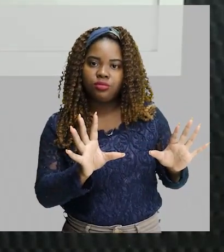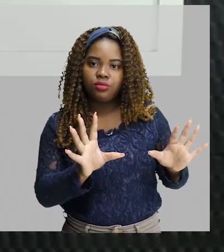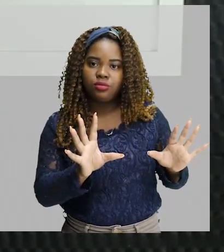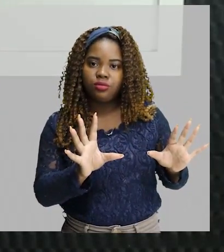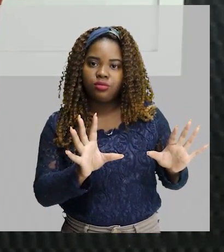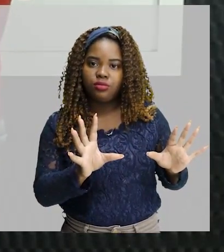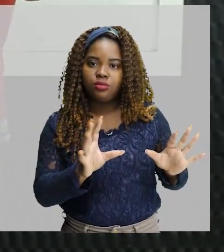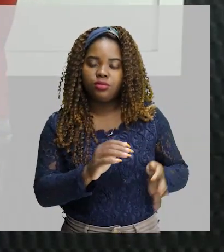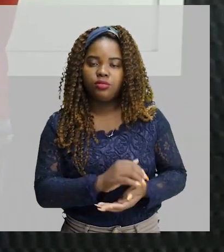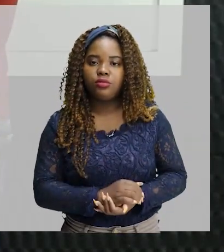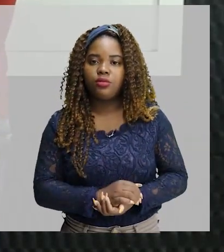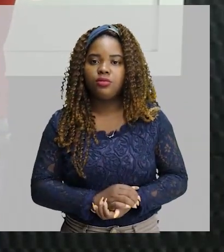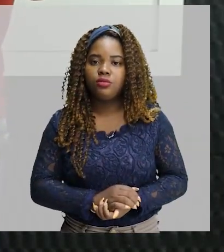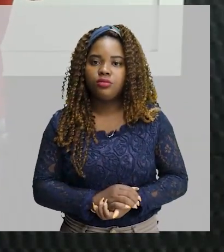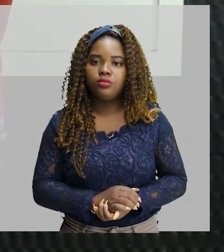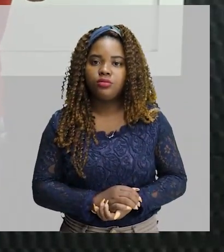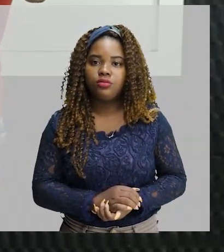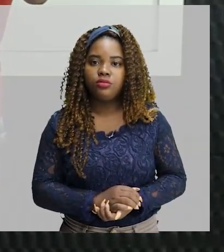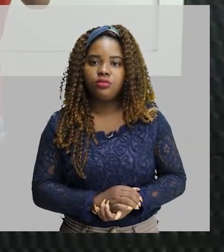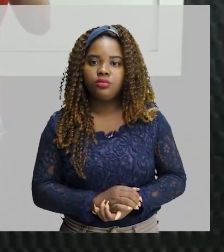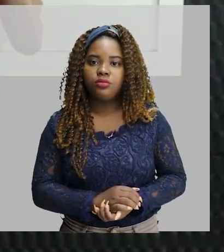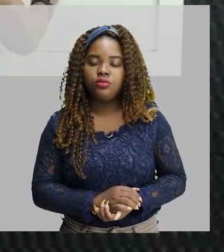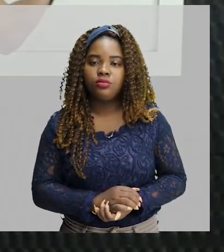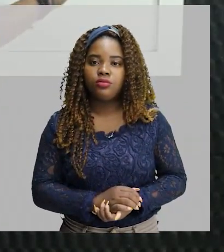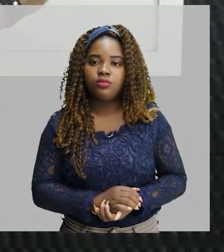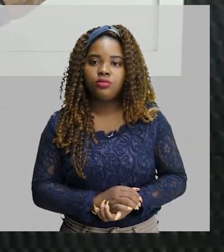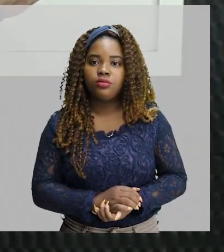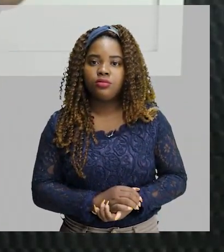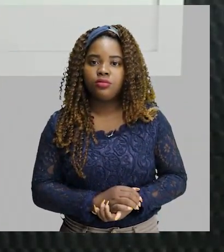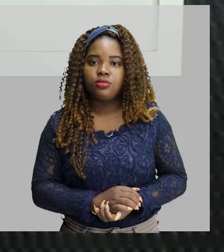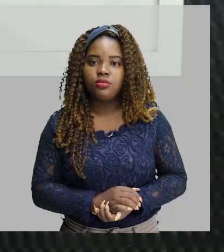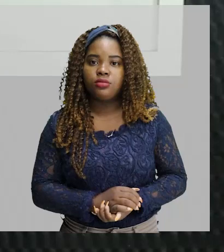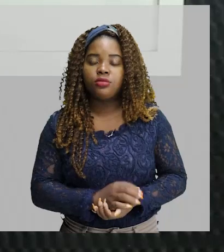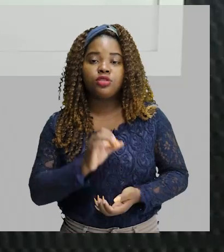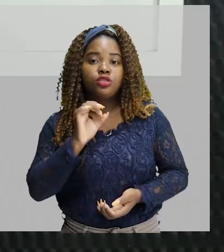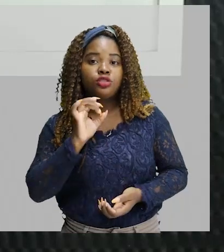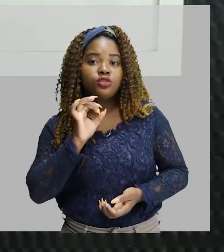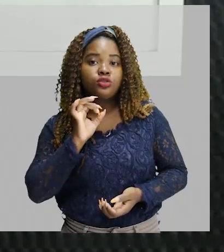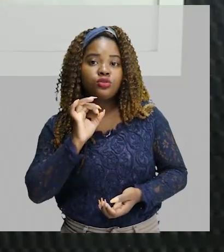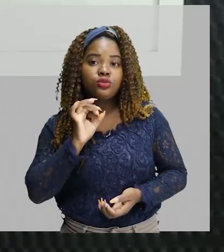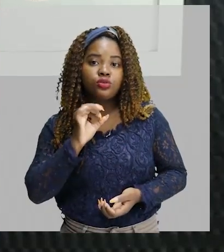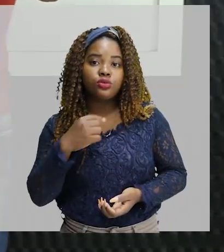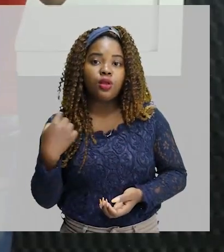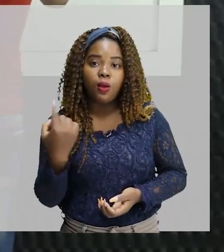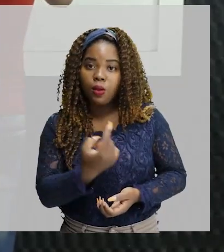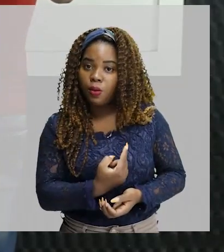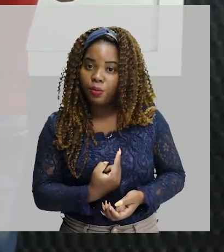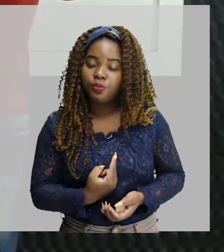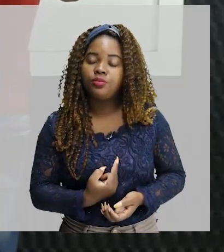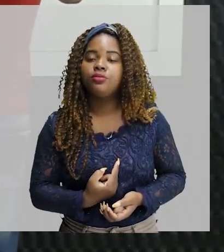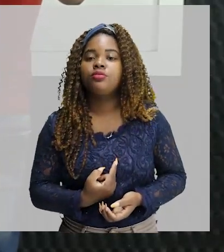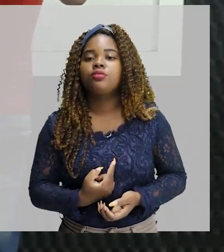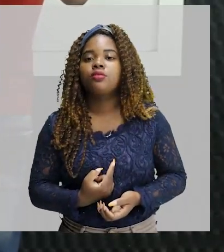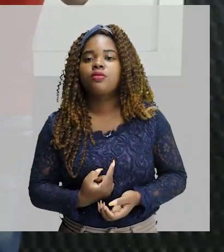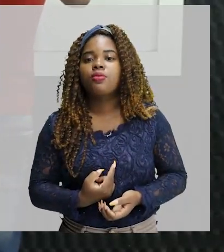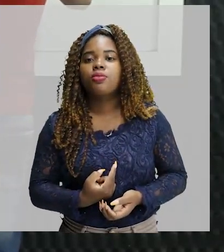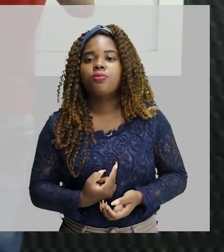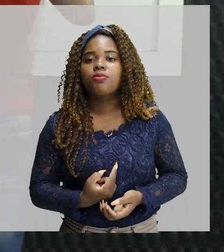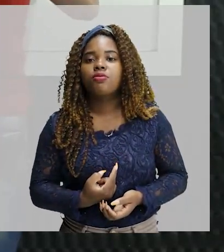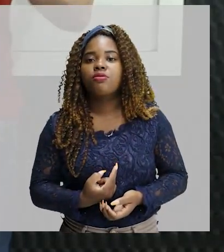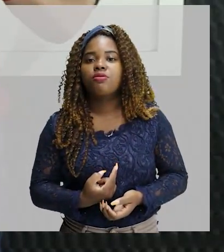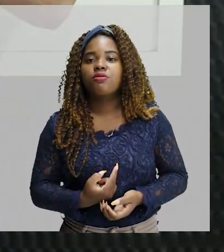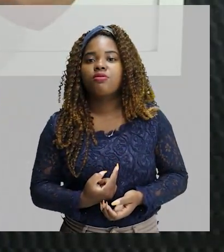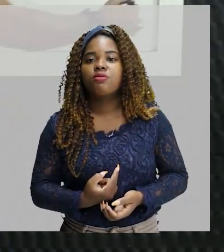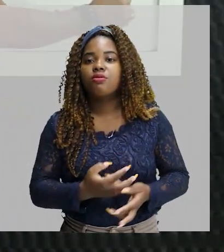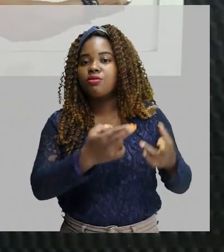incondicionada, nós, somente nós e unicamente nós, somos